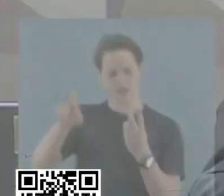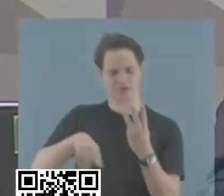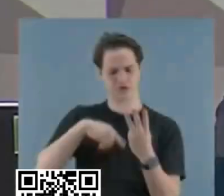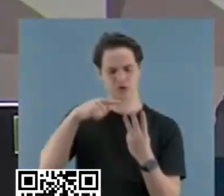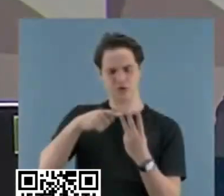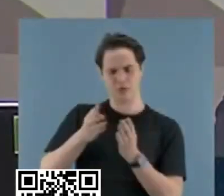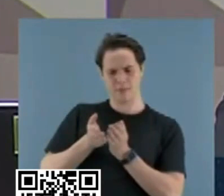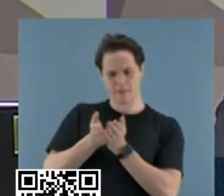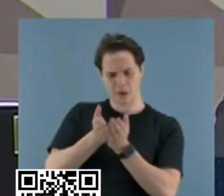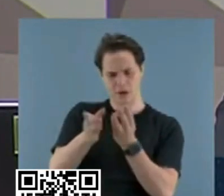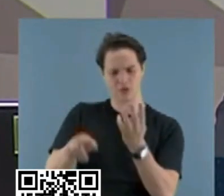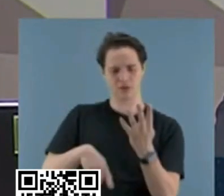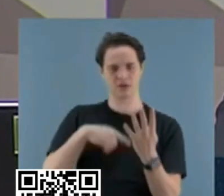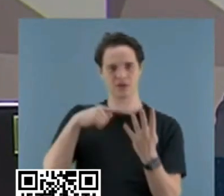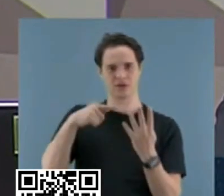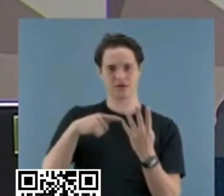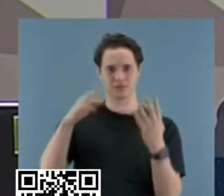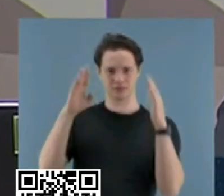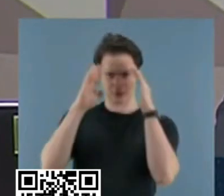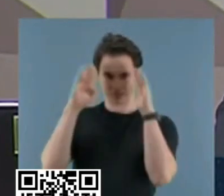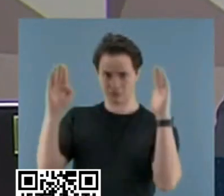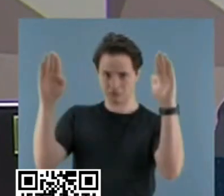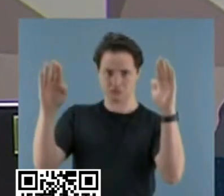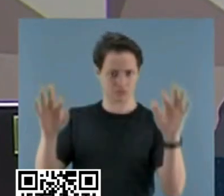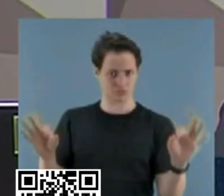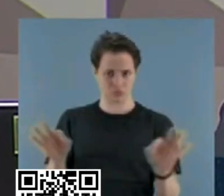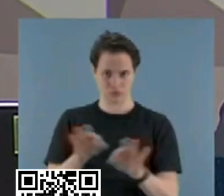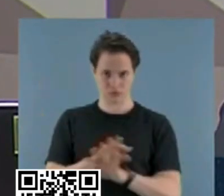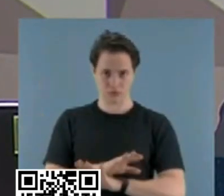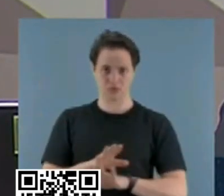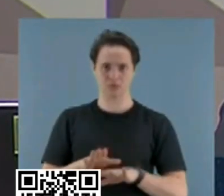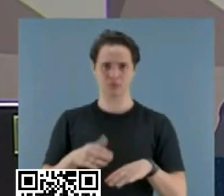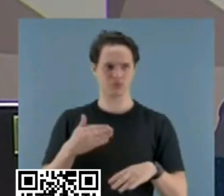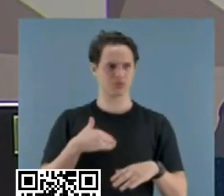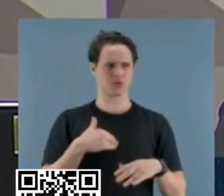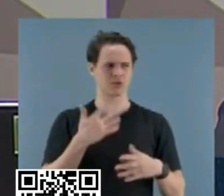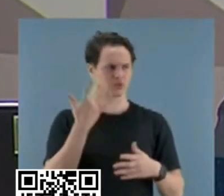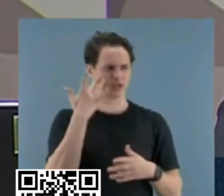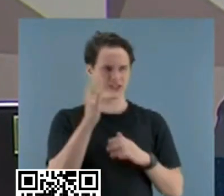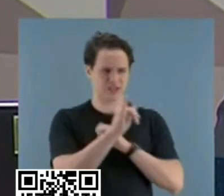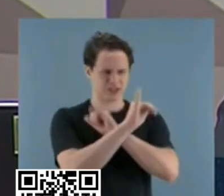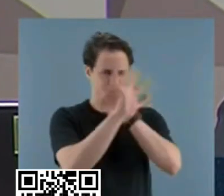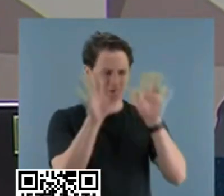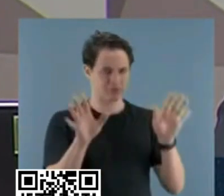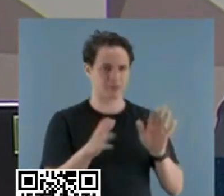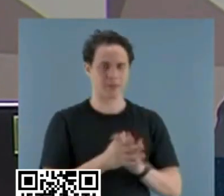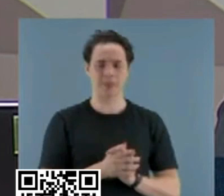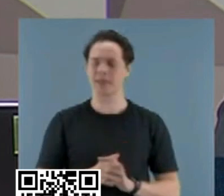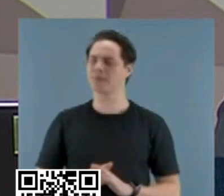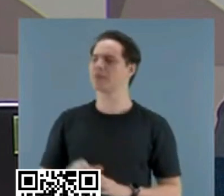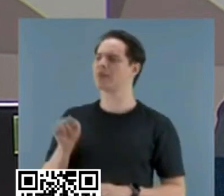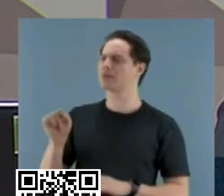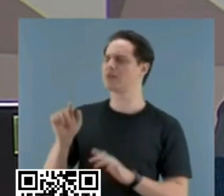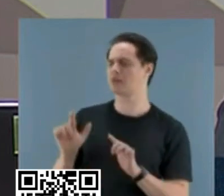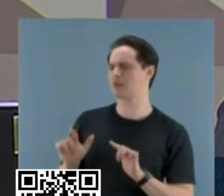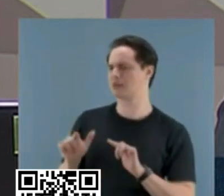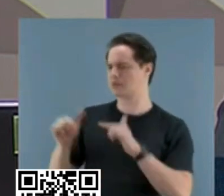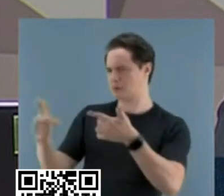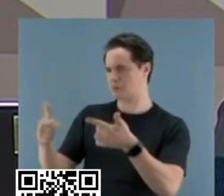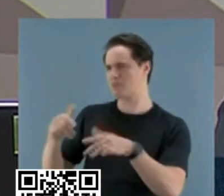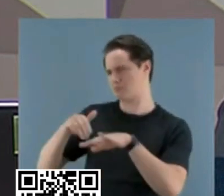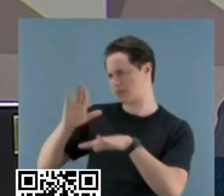Inquérito. E é isso. Não sei se esclareceu a pergunta da senhora. Essas ações mais